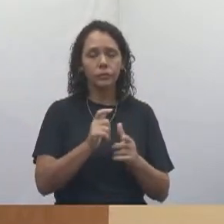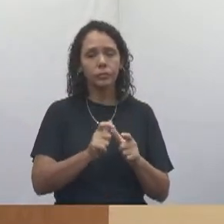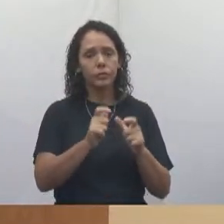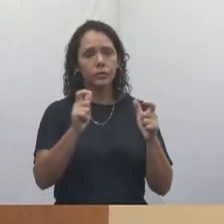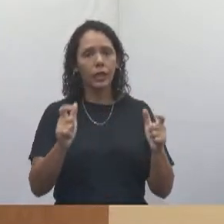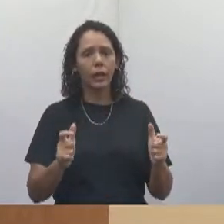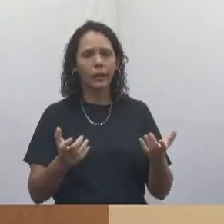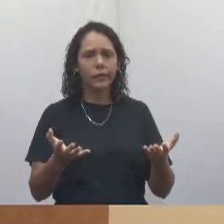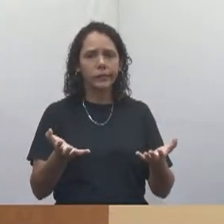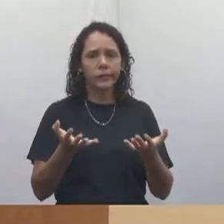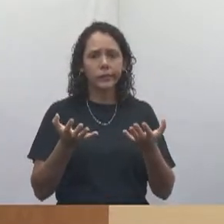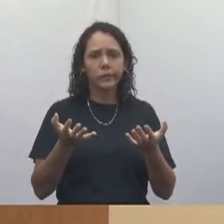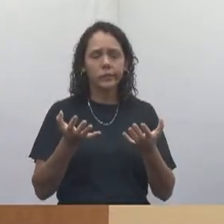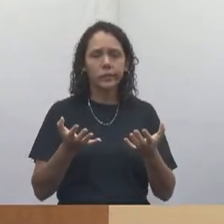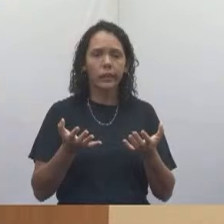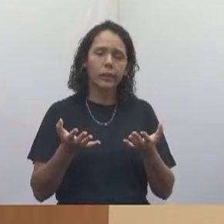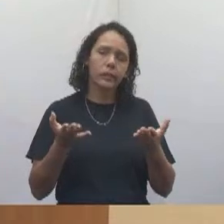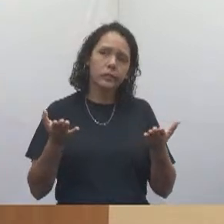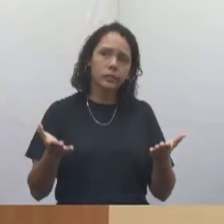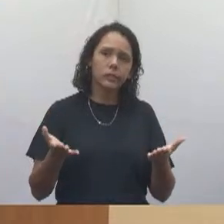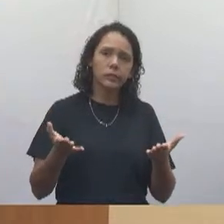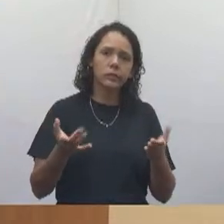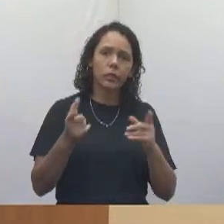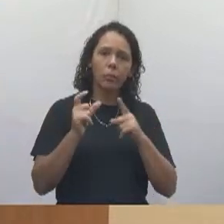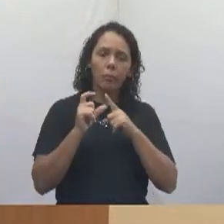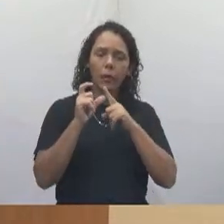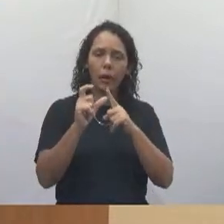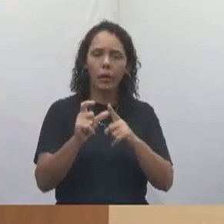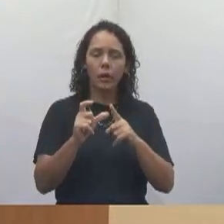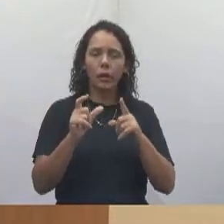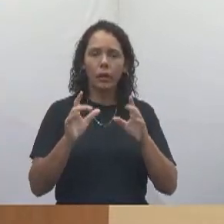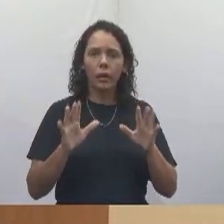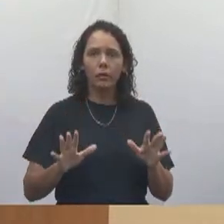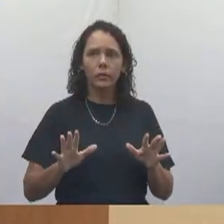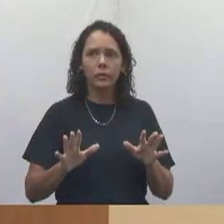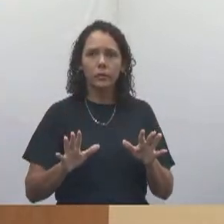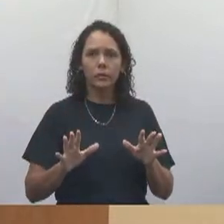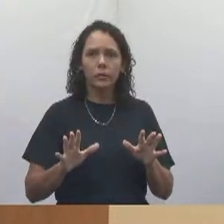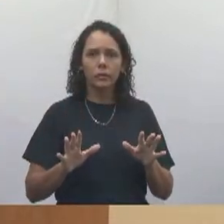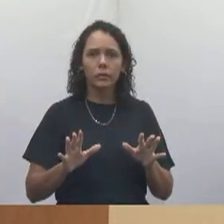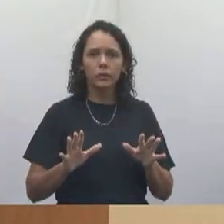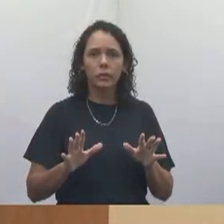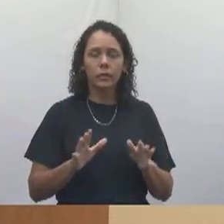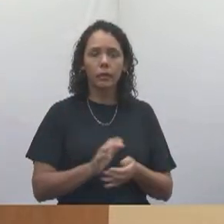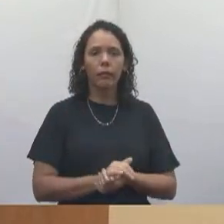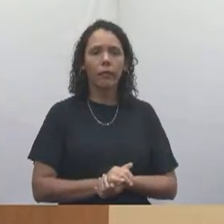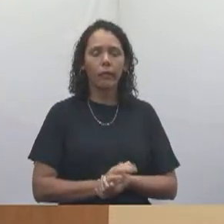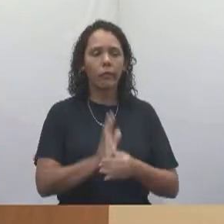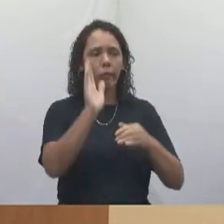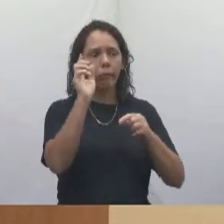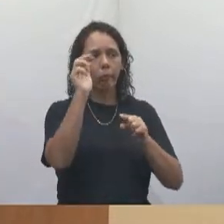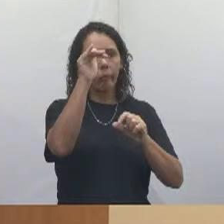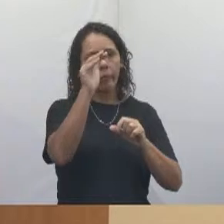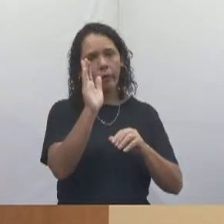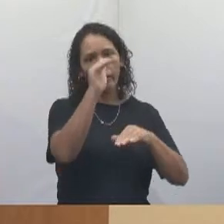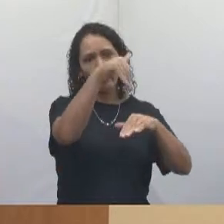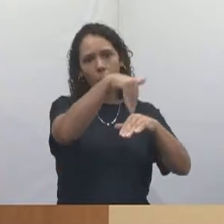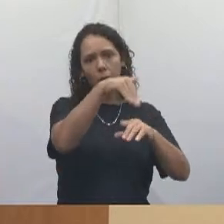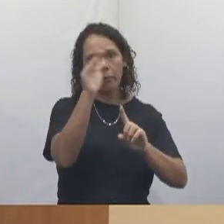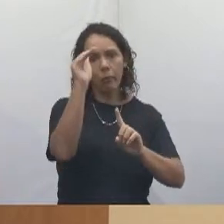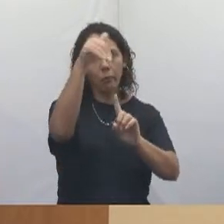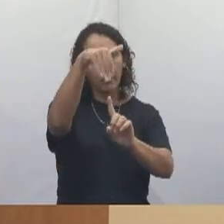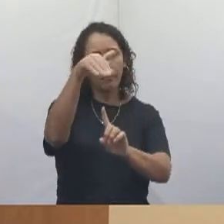o famoso, desculpa, eu vou falar um palavreado, entre aspas, achar pelo em ovo. Nós só estamos